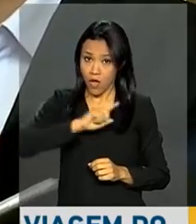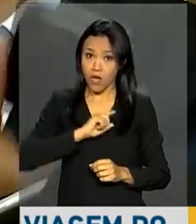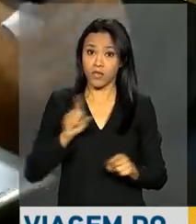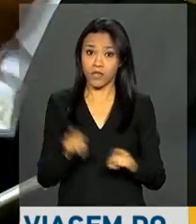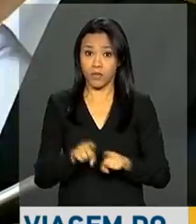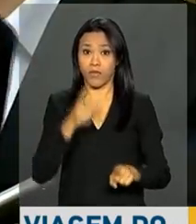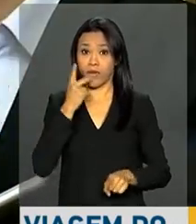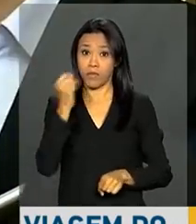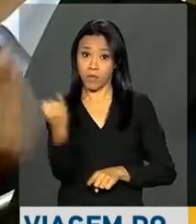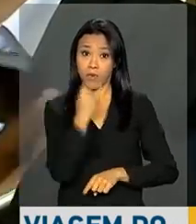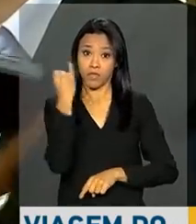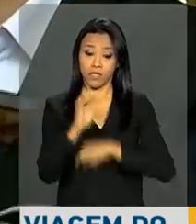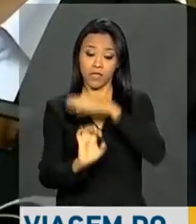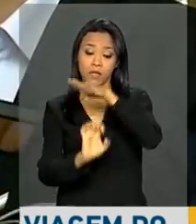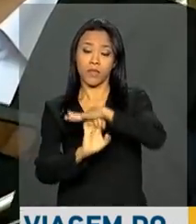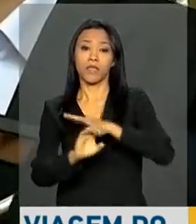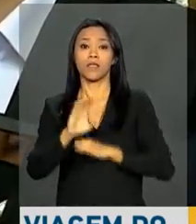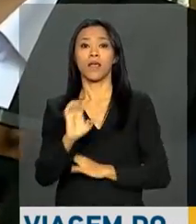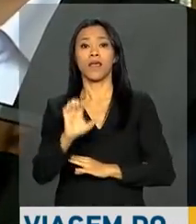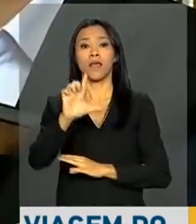questão da Eletrobras e das